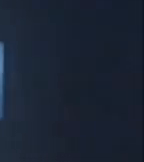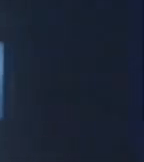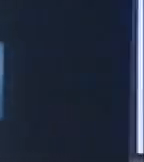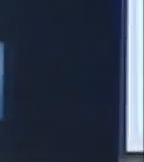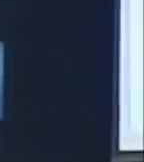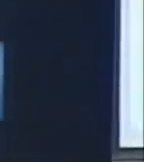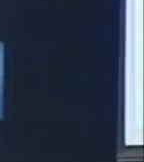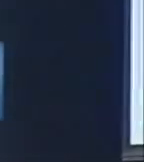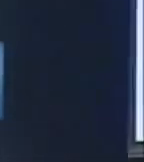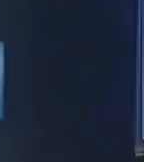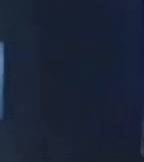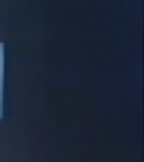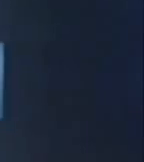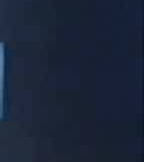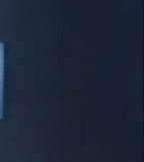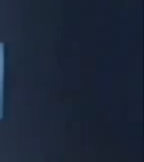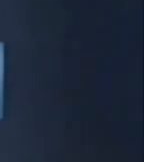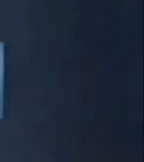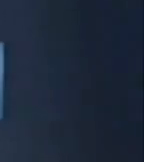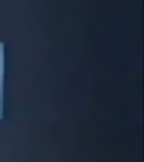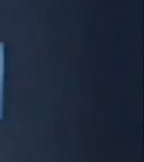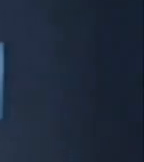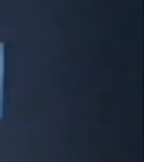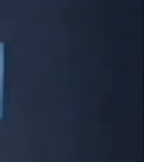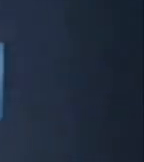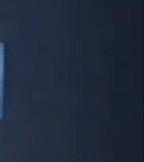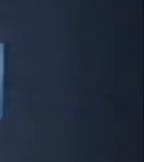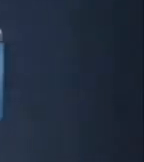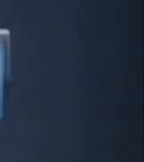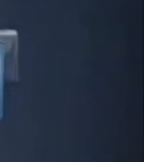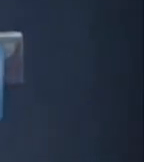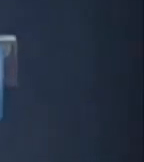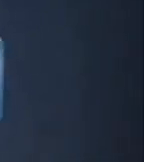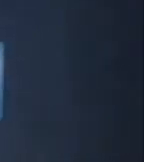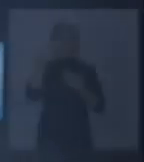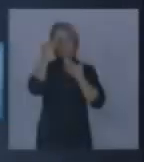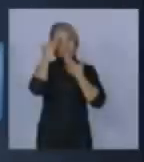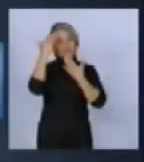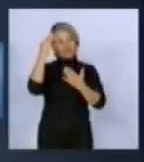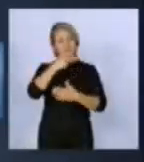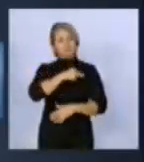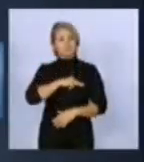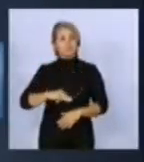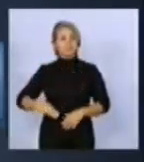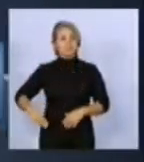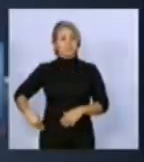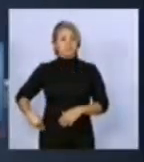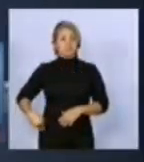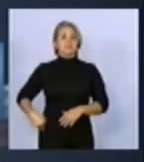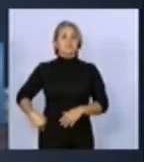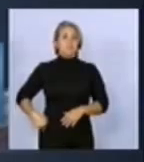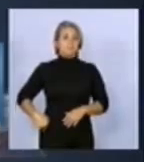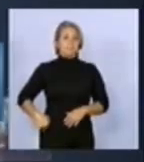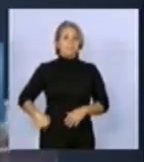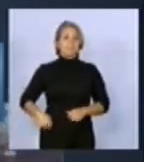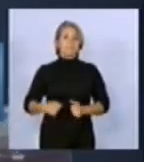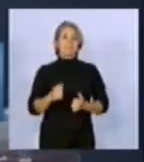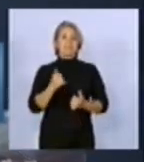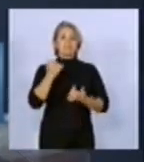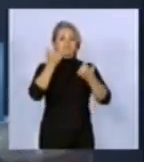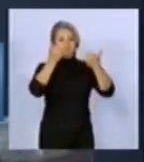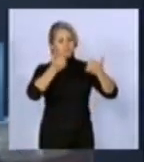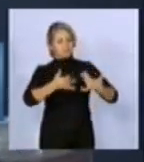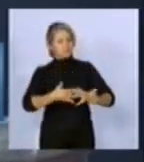obrigado Eh eh boa tarde a todos obrigado senhor Ministro e de forma bem